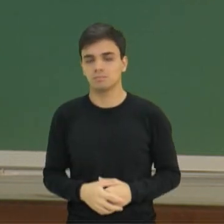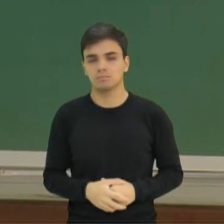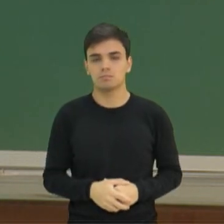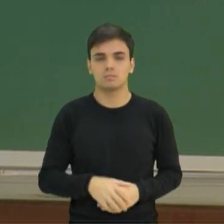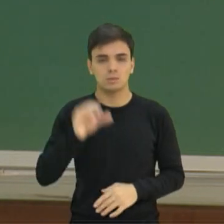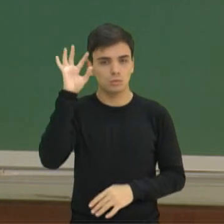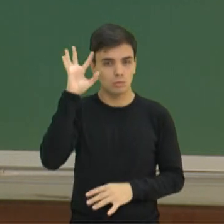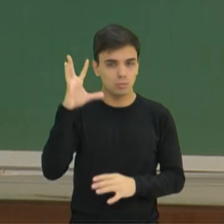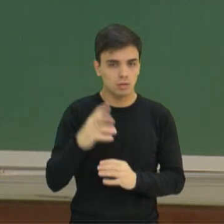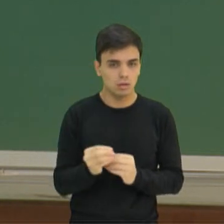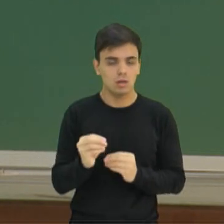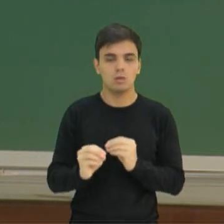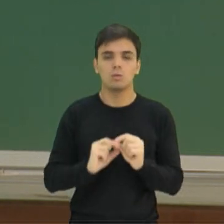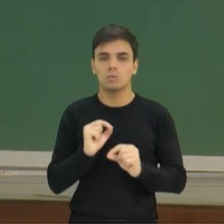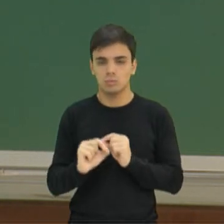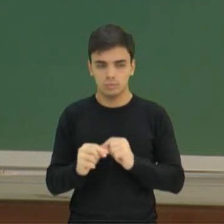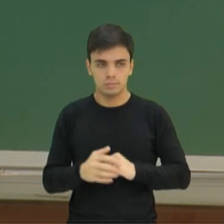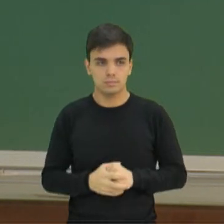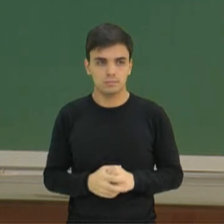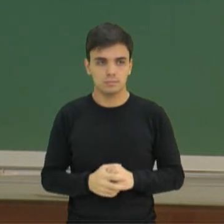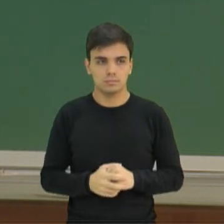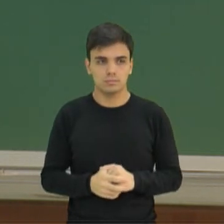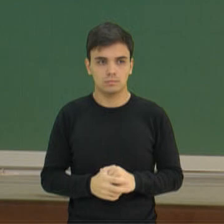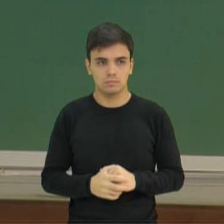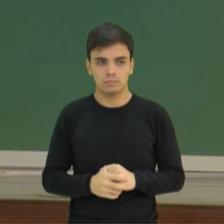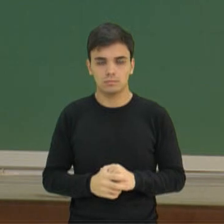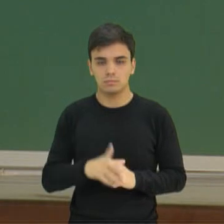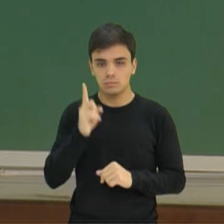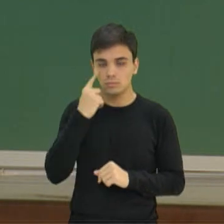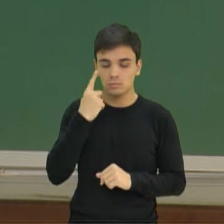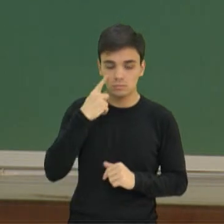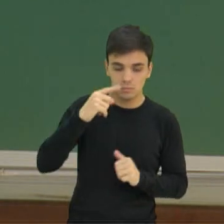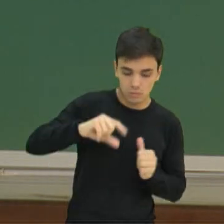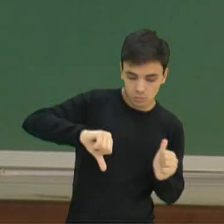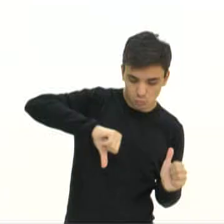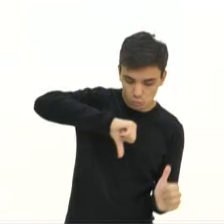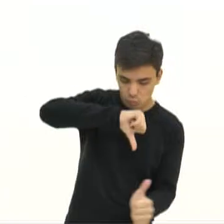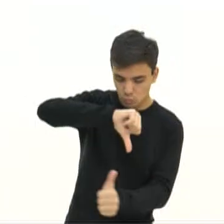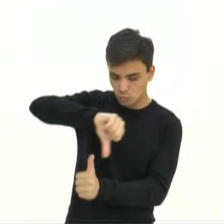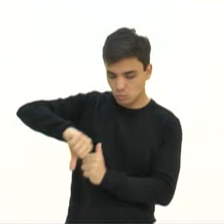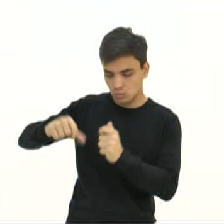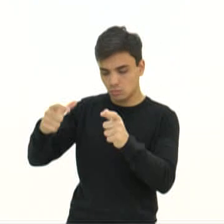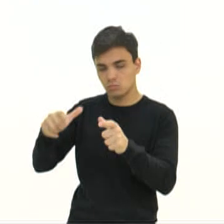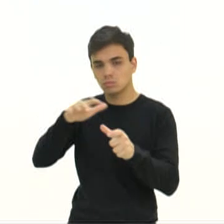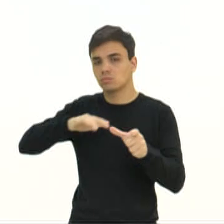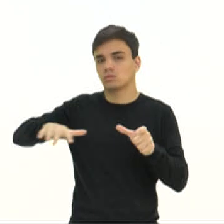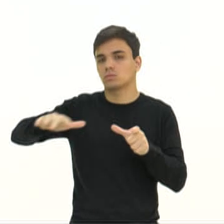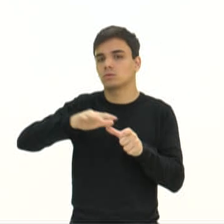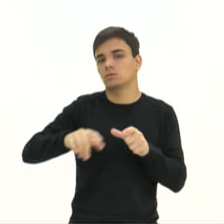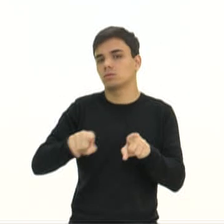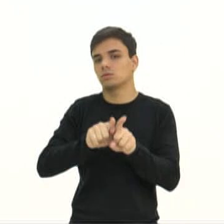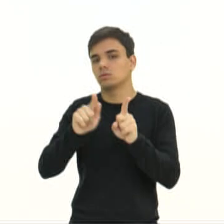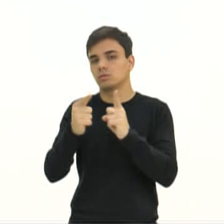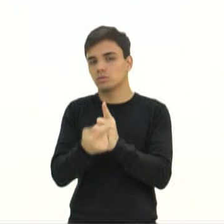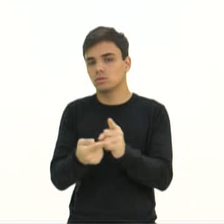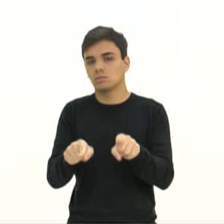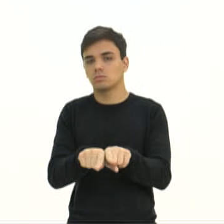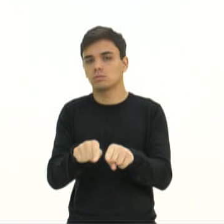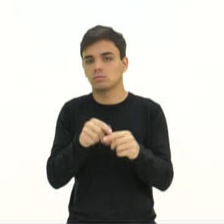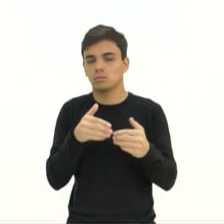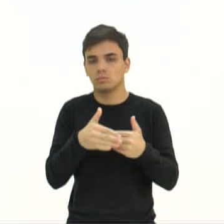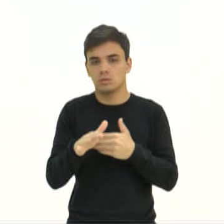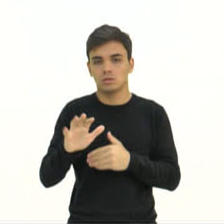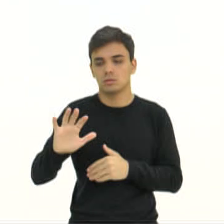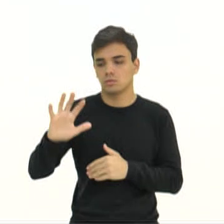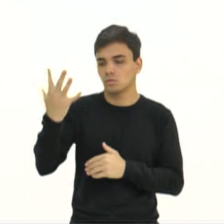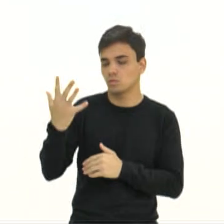de tudo isso, né? O que nós vamos ter ali? Transformações nesse espaço geográfico a partir dos